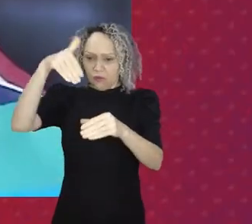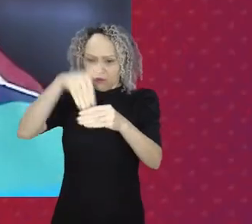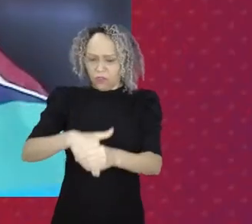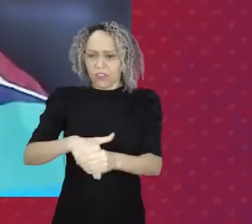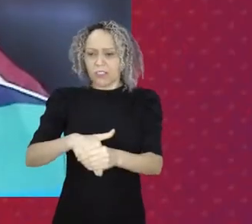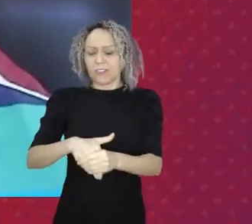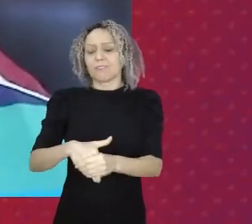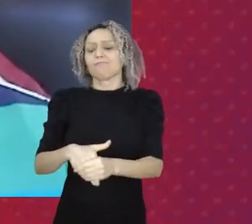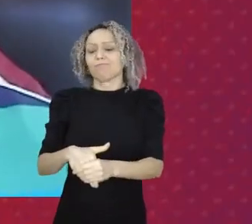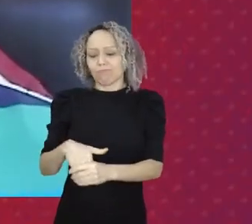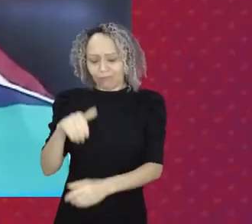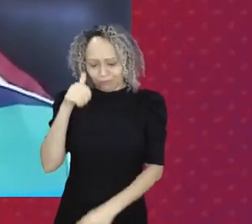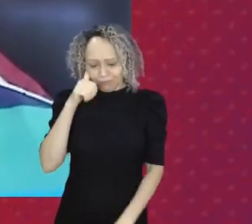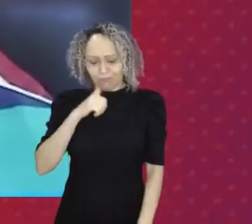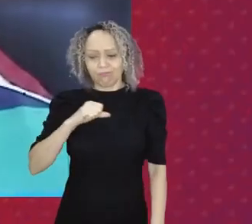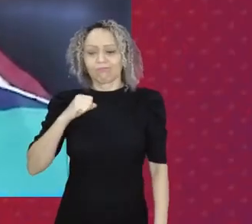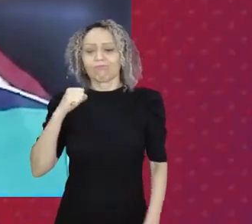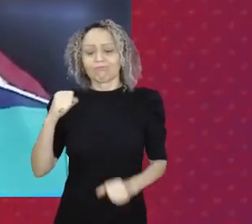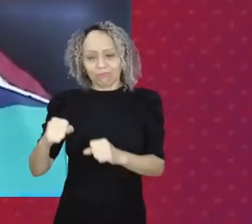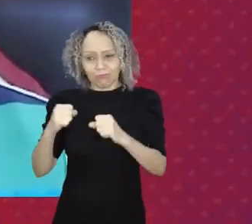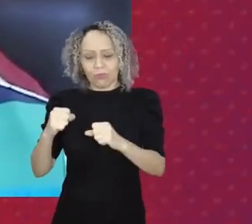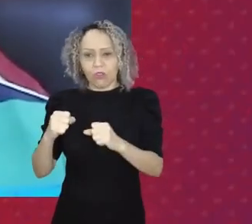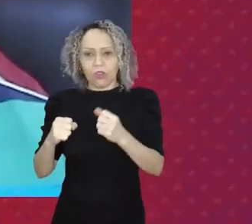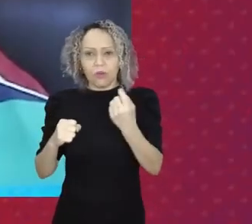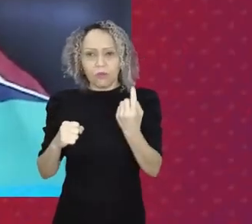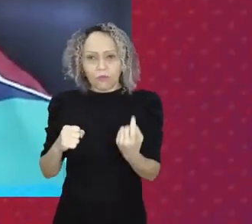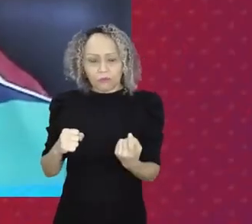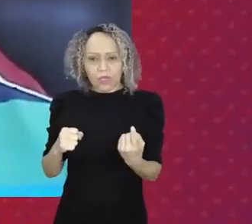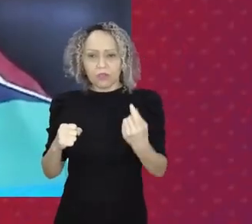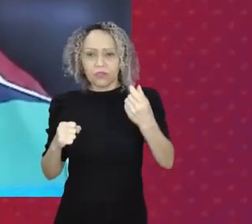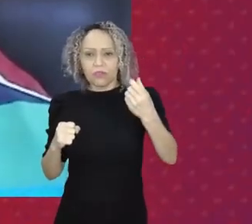1932, nós conquistamos o direito de voto.